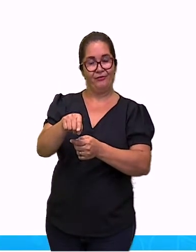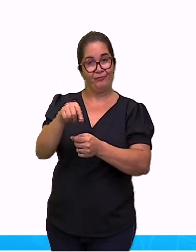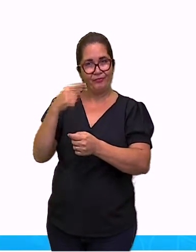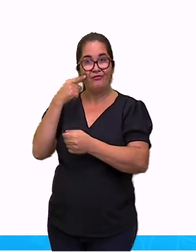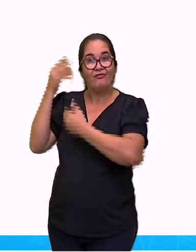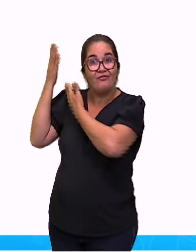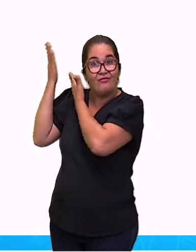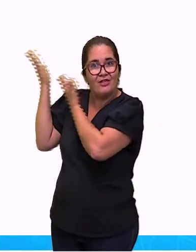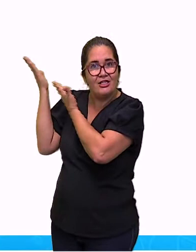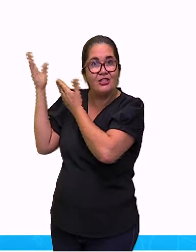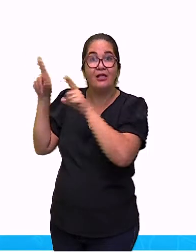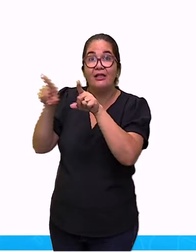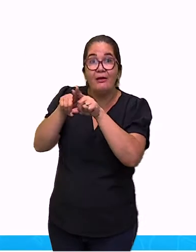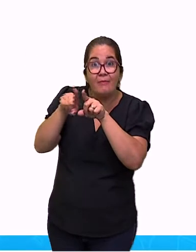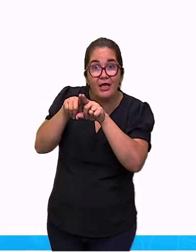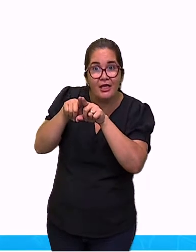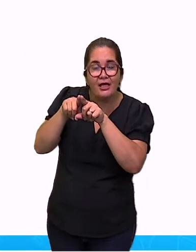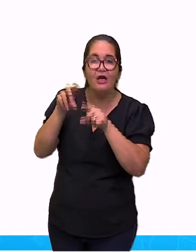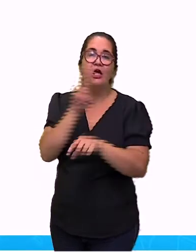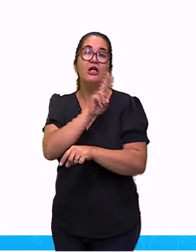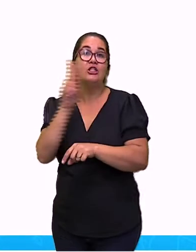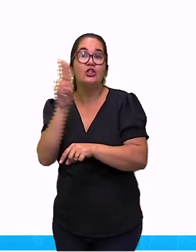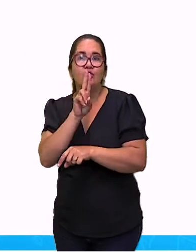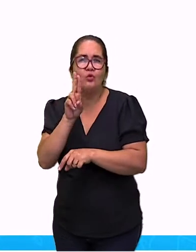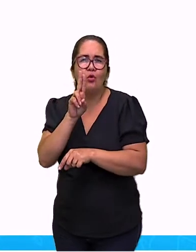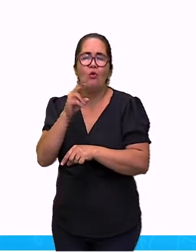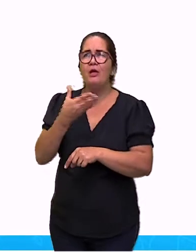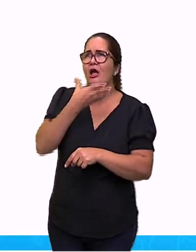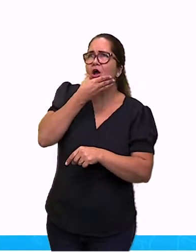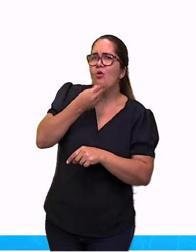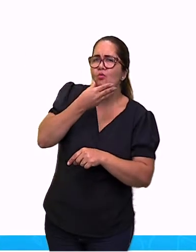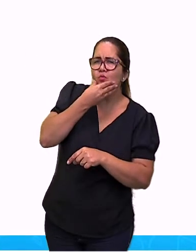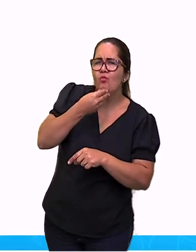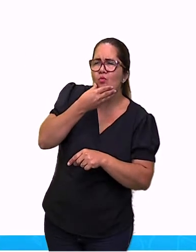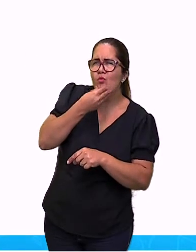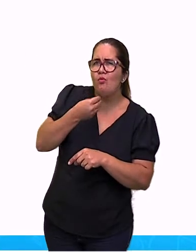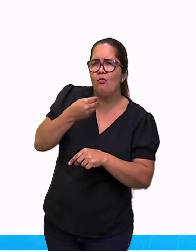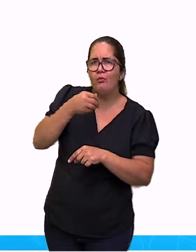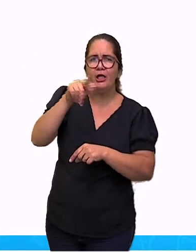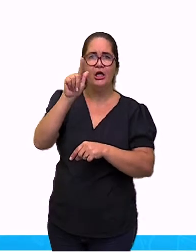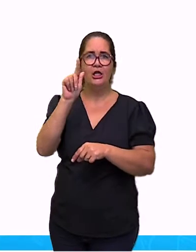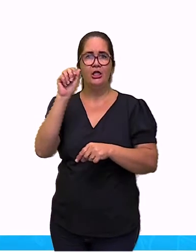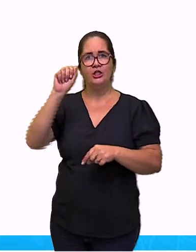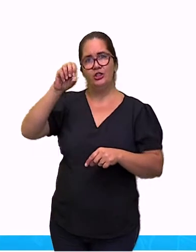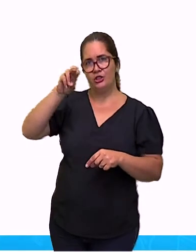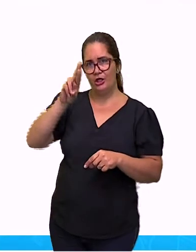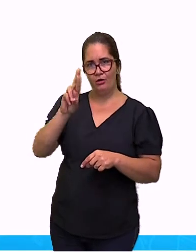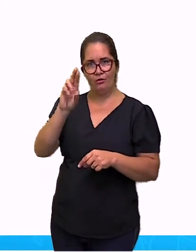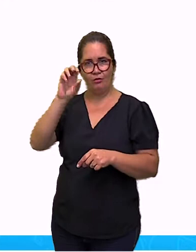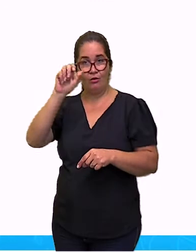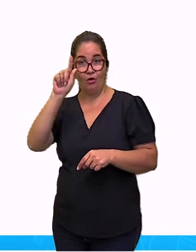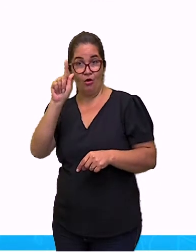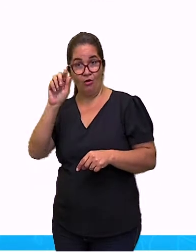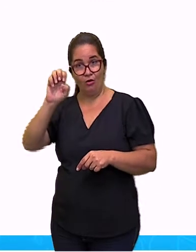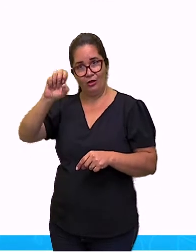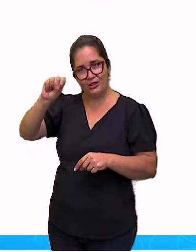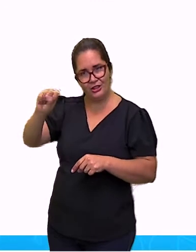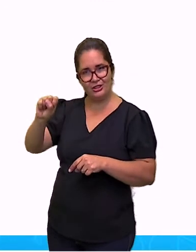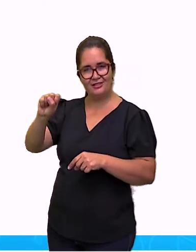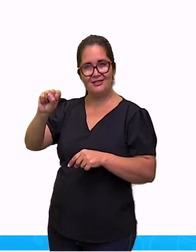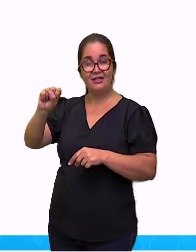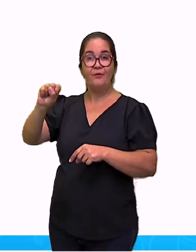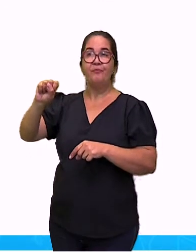Seurat. Georges Seurat é considerado o maior pintor do pontilhismo. Então,